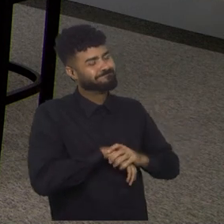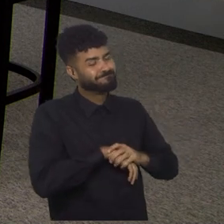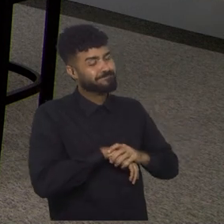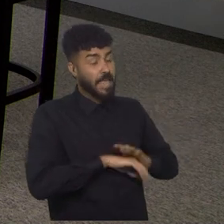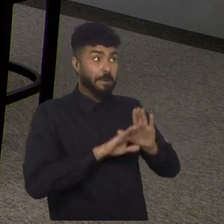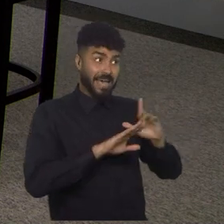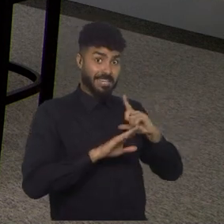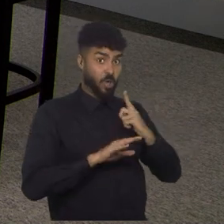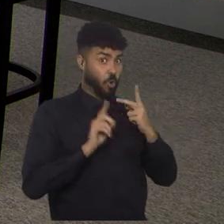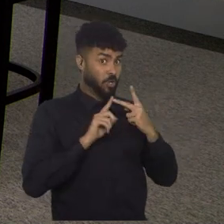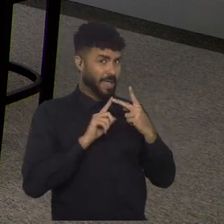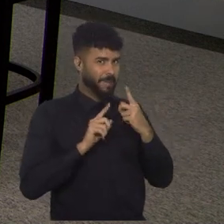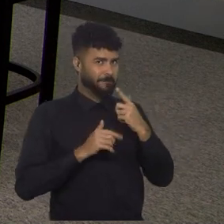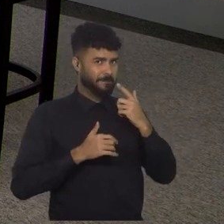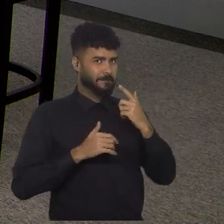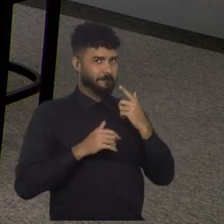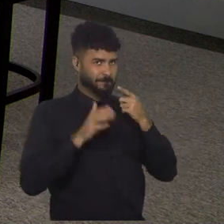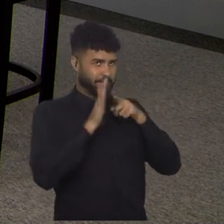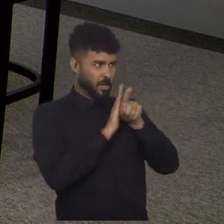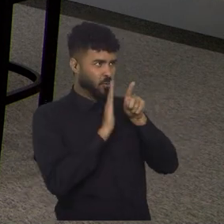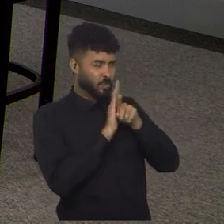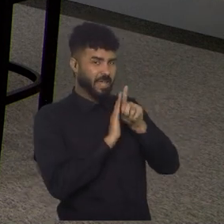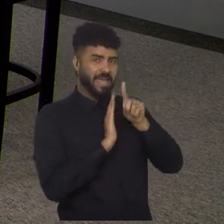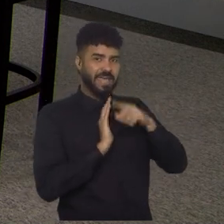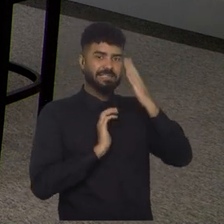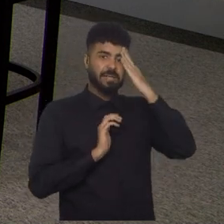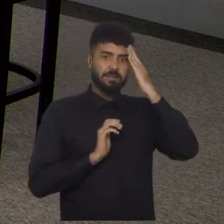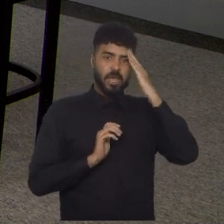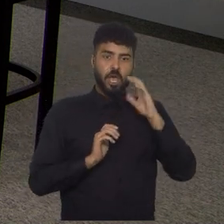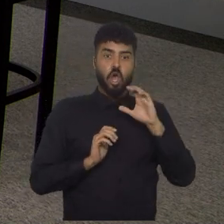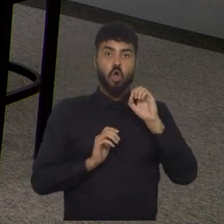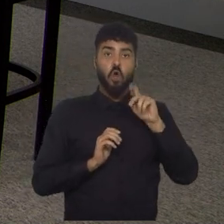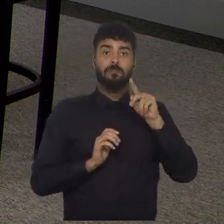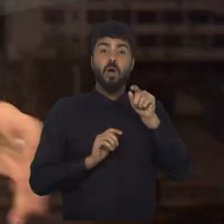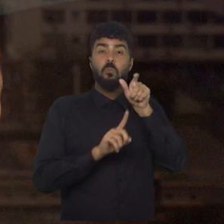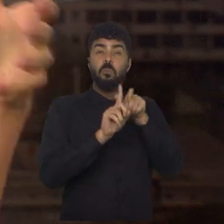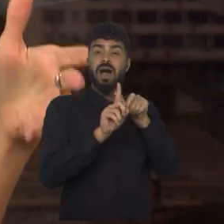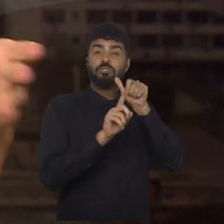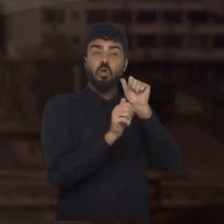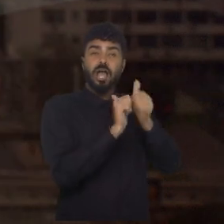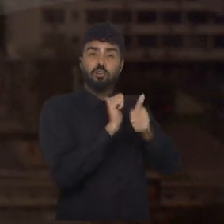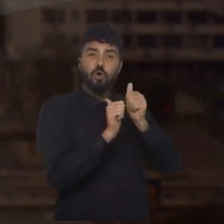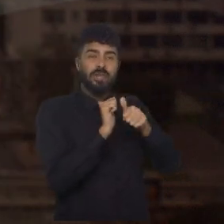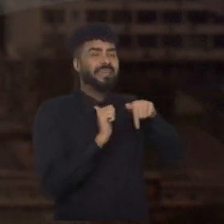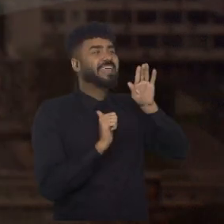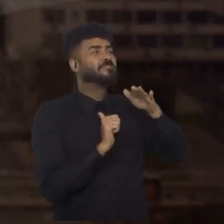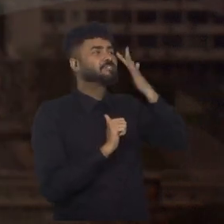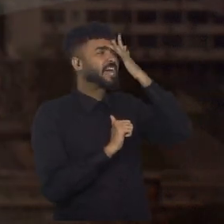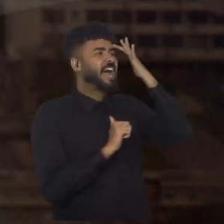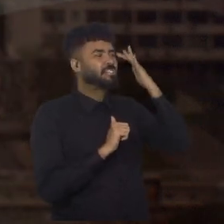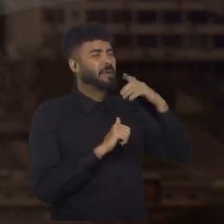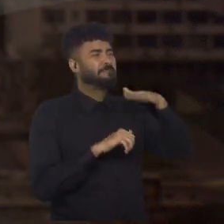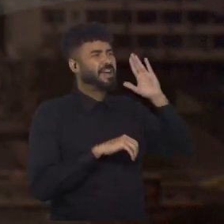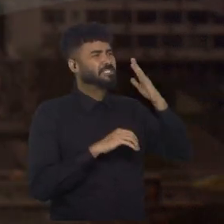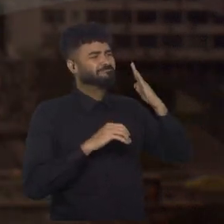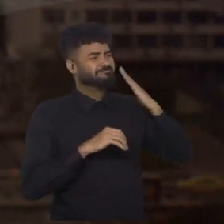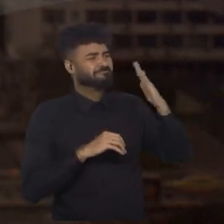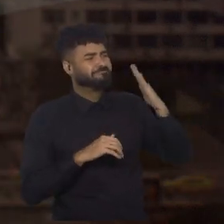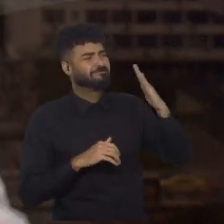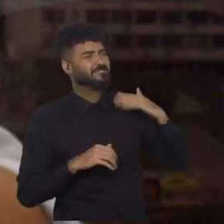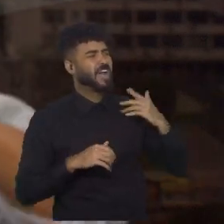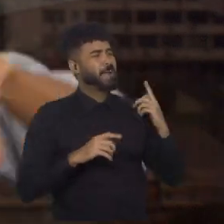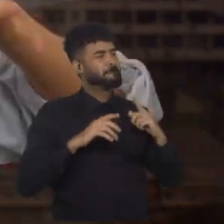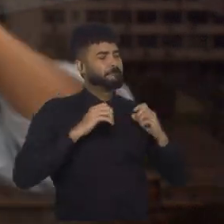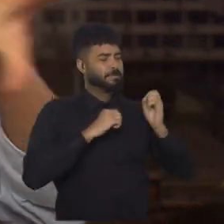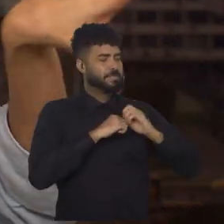também tem um quadrinho de a Copa vai ser dela. Quem vai ser a jogadora destaque nessa Copa?